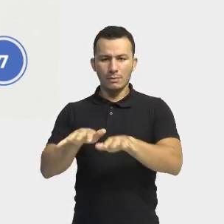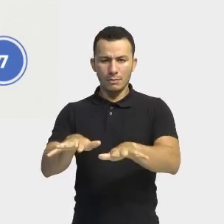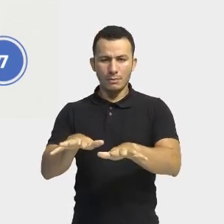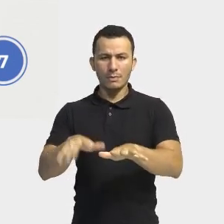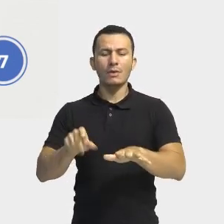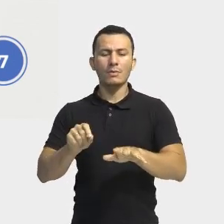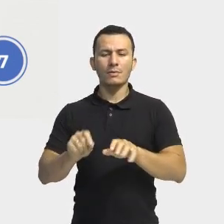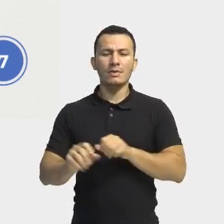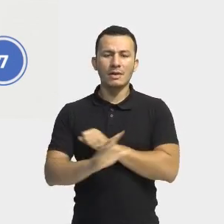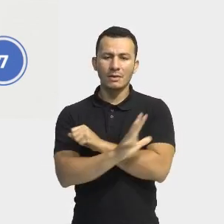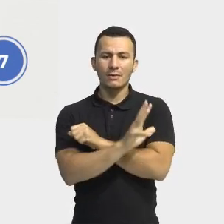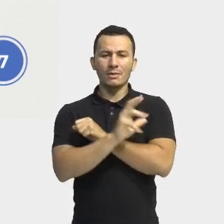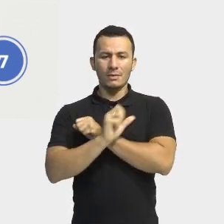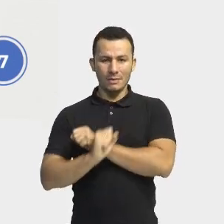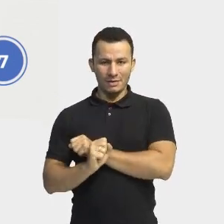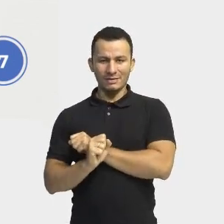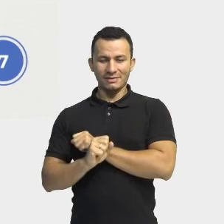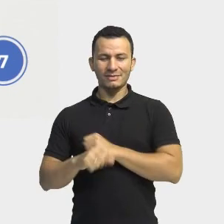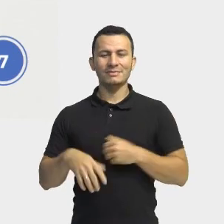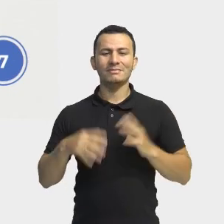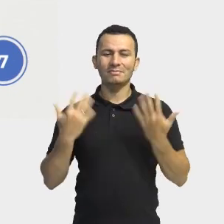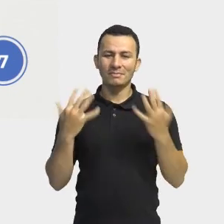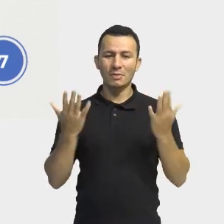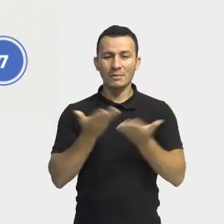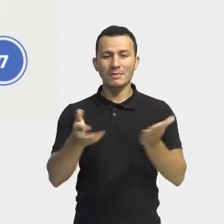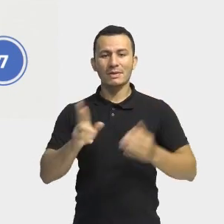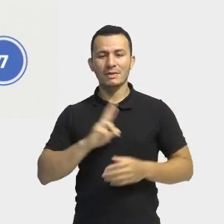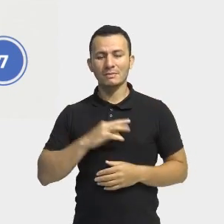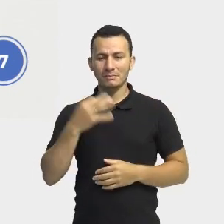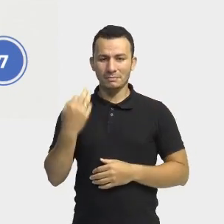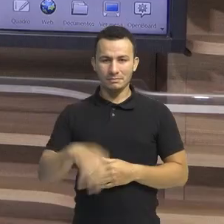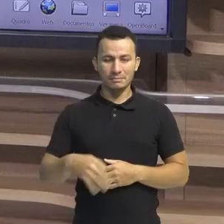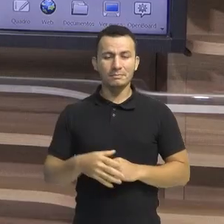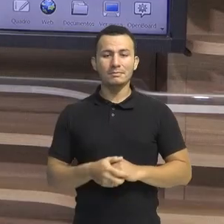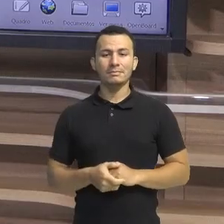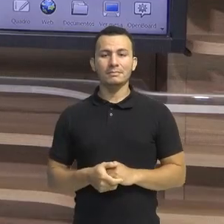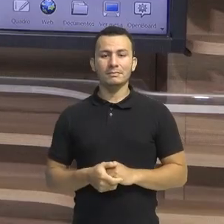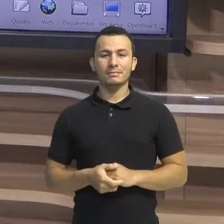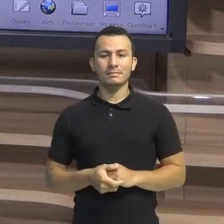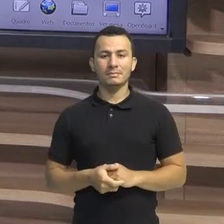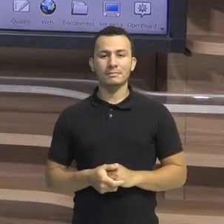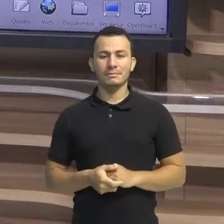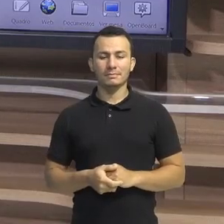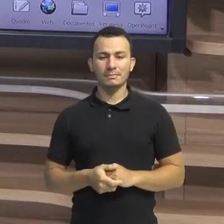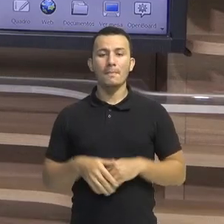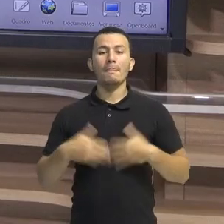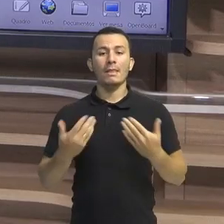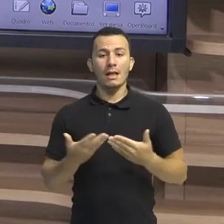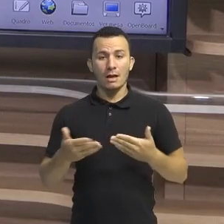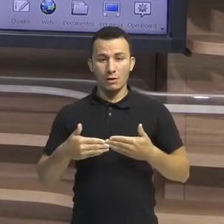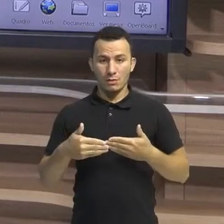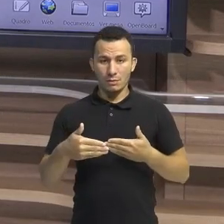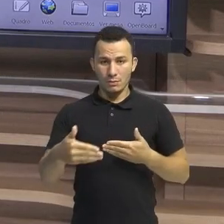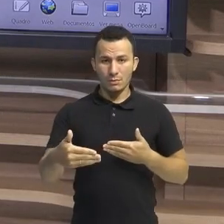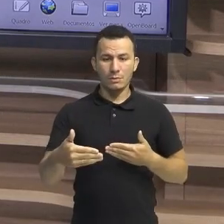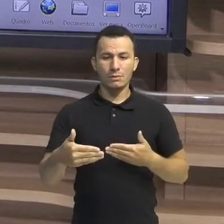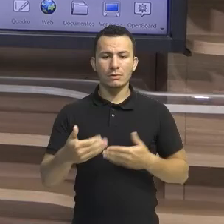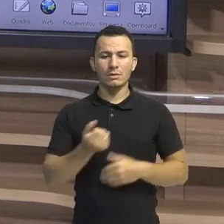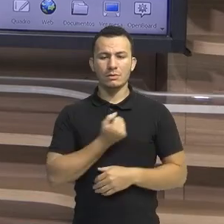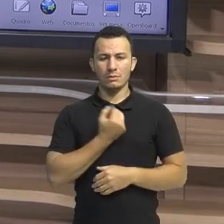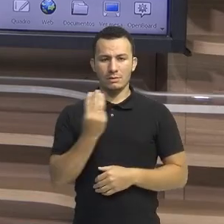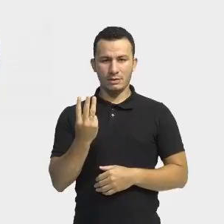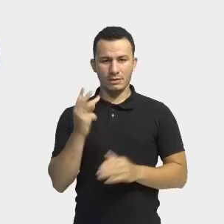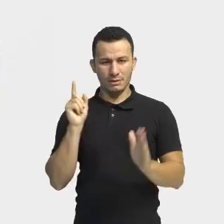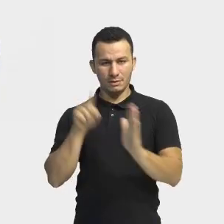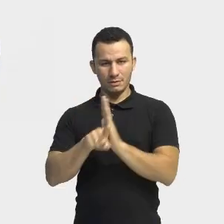endotérmico. Muito bem, pessoal, vocês acertaram essa questão. Estão de parabéns, certo? Agora vamos para a nossa próxima